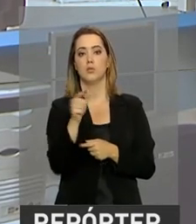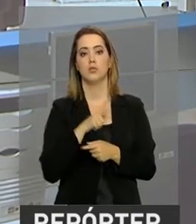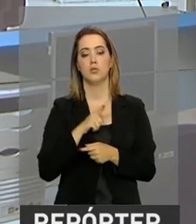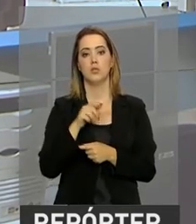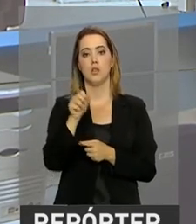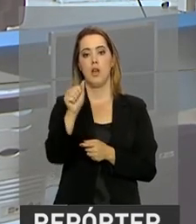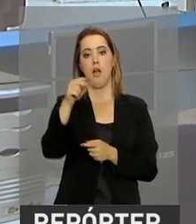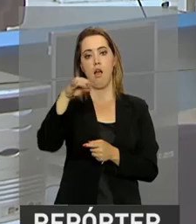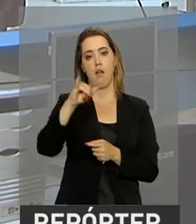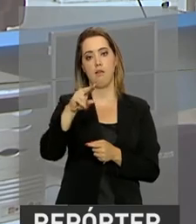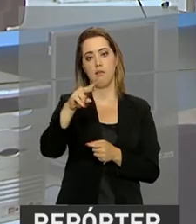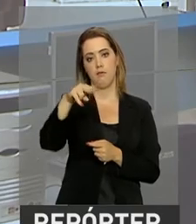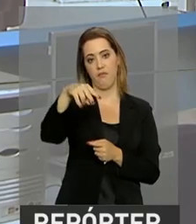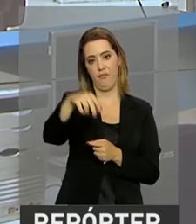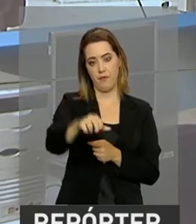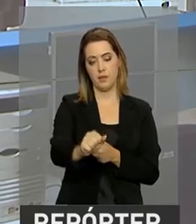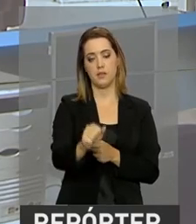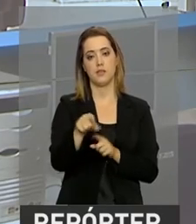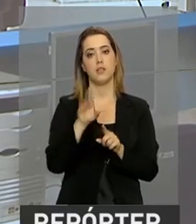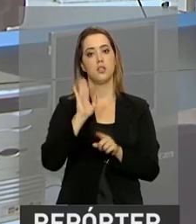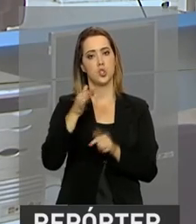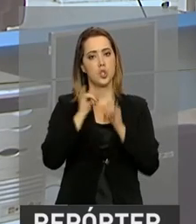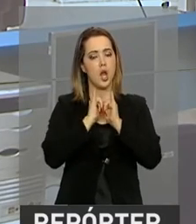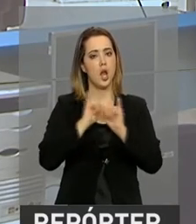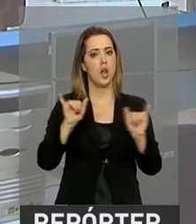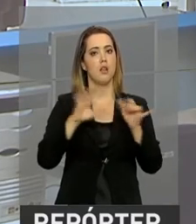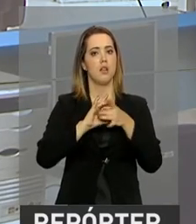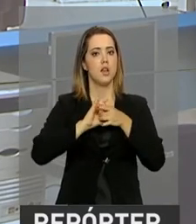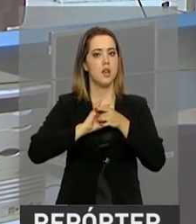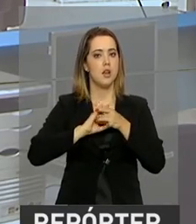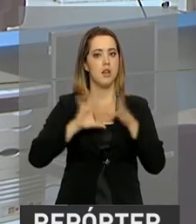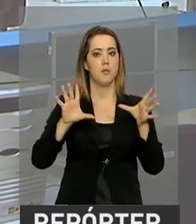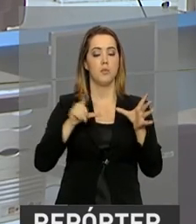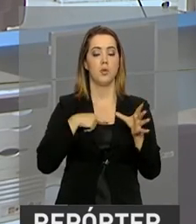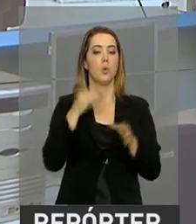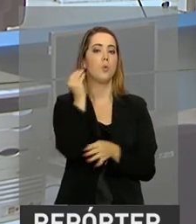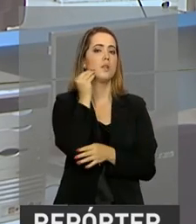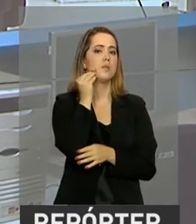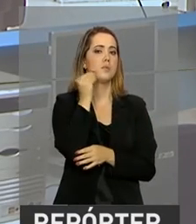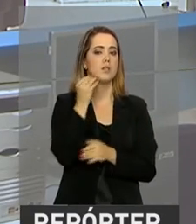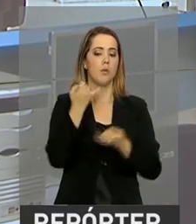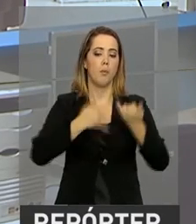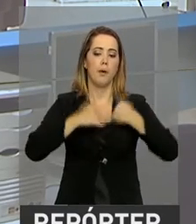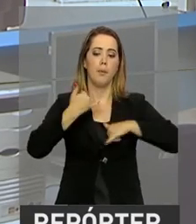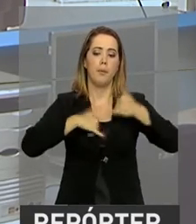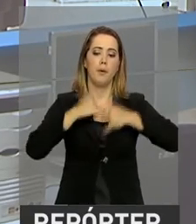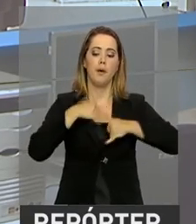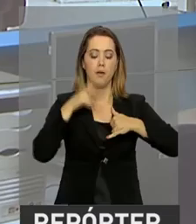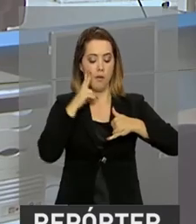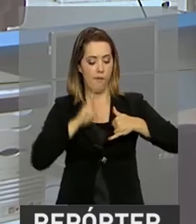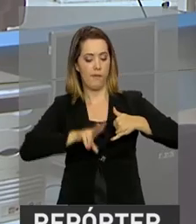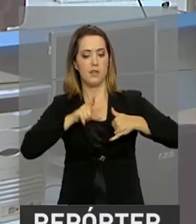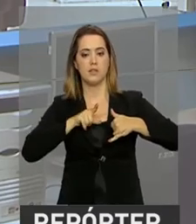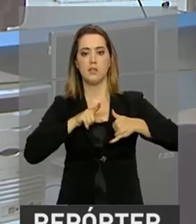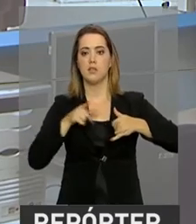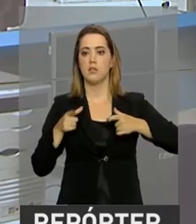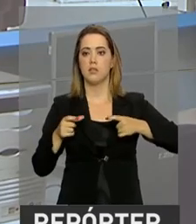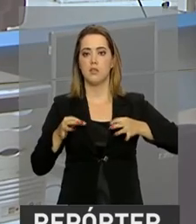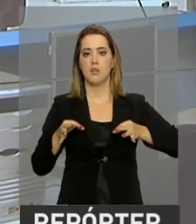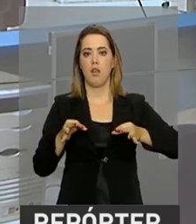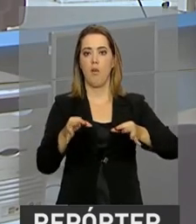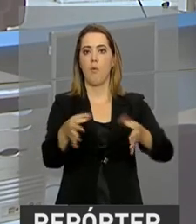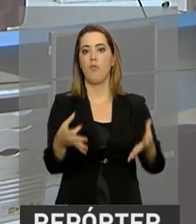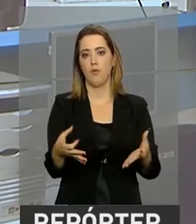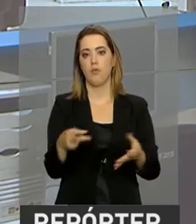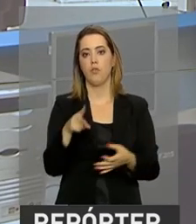vigilância sanitária anvisa liberou o uso de teste rápido capaz de diagnosticar o vírus em qualquer ângulo a tóquio o kit